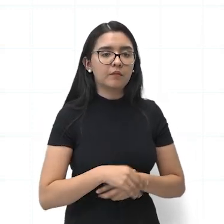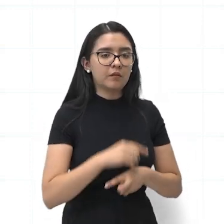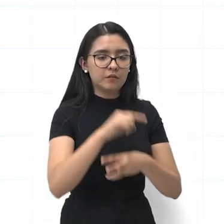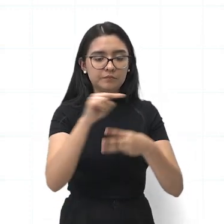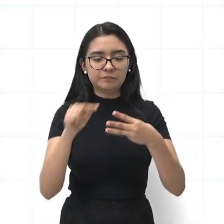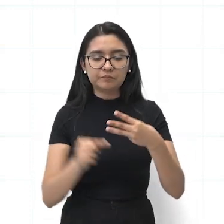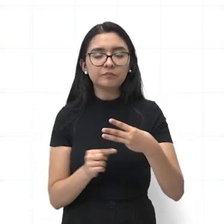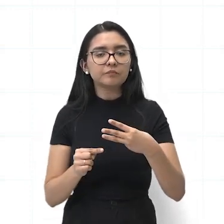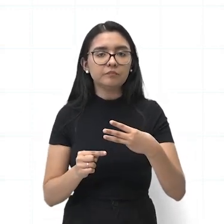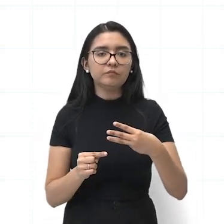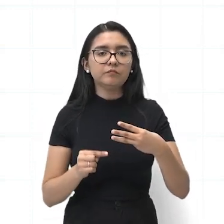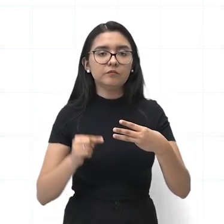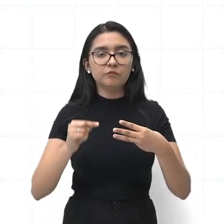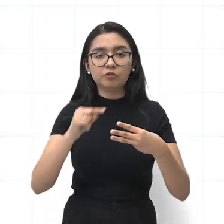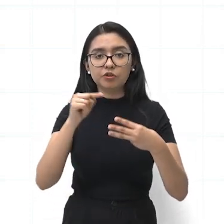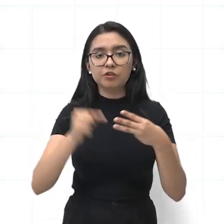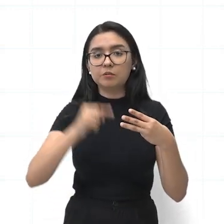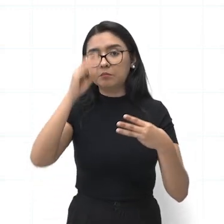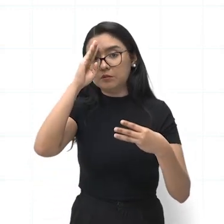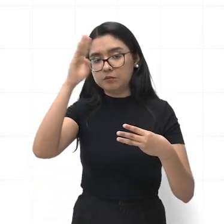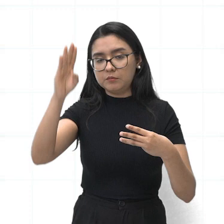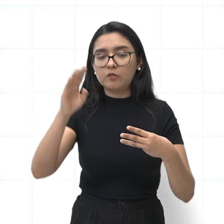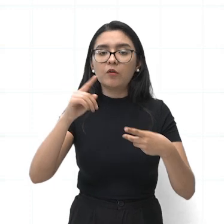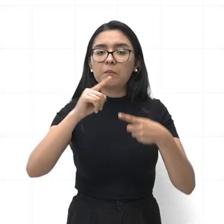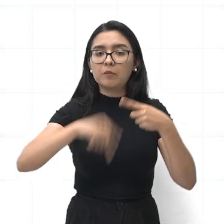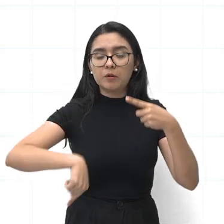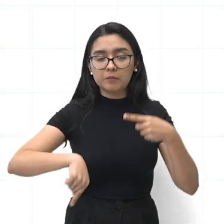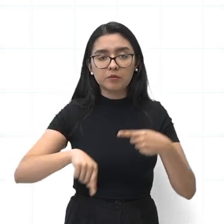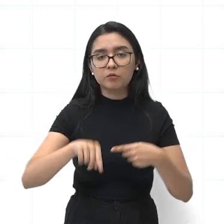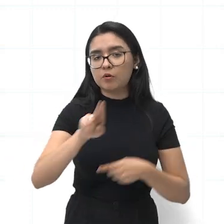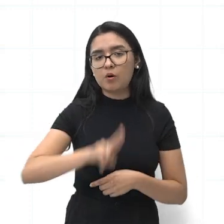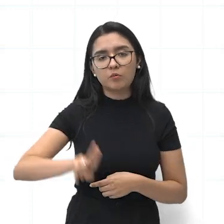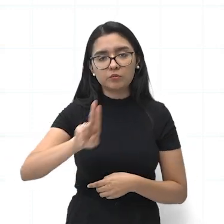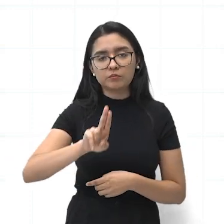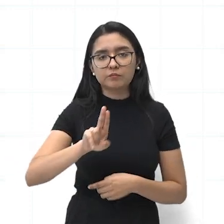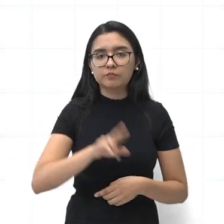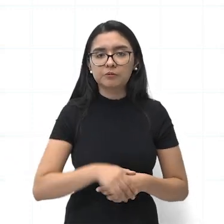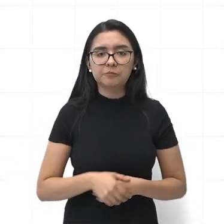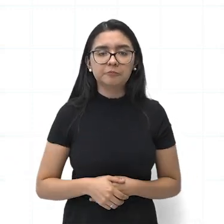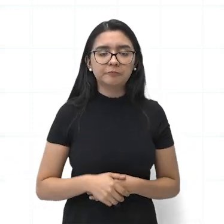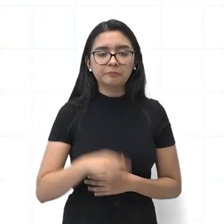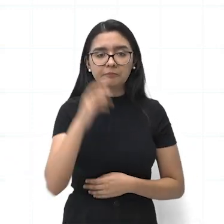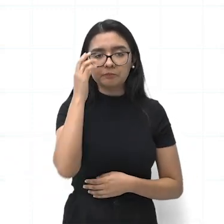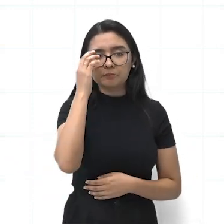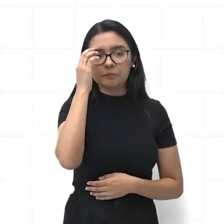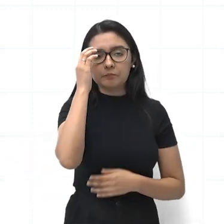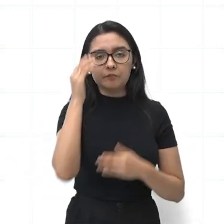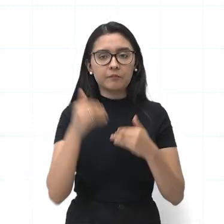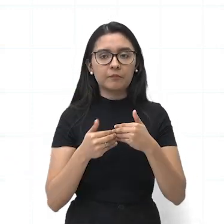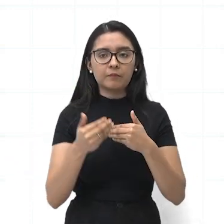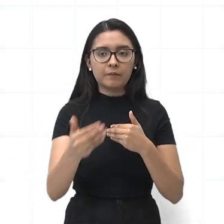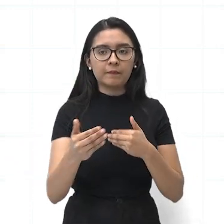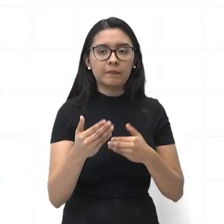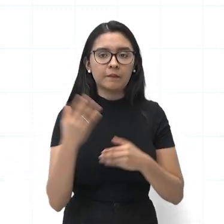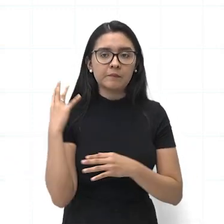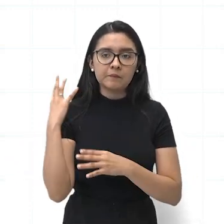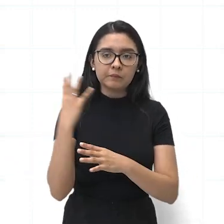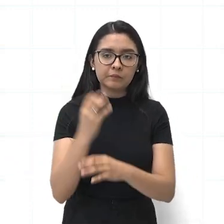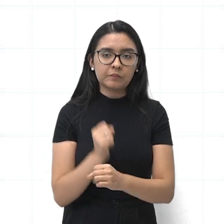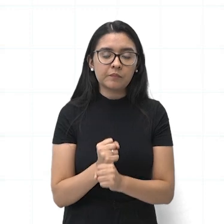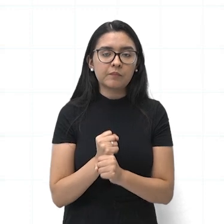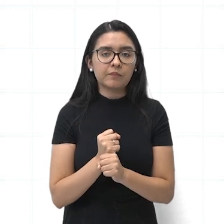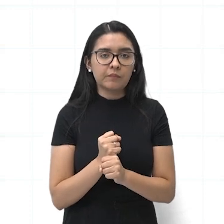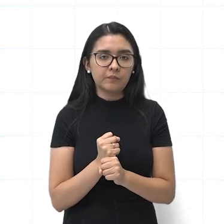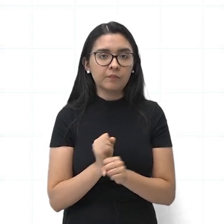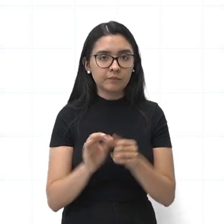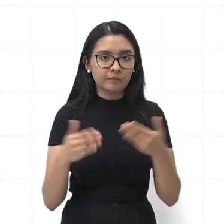e recolhida. São os 3 golpes banidos que não se usa mais. Prosseguindo a nossa revisão,